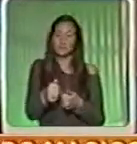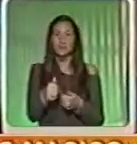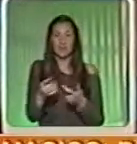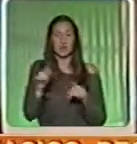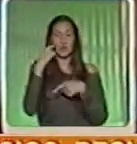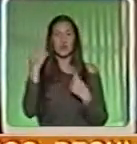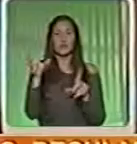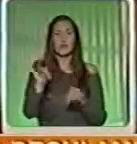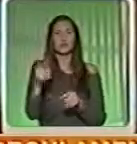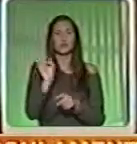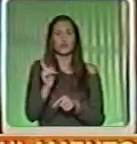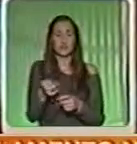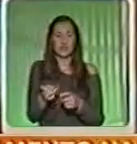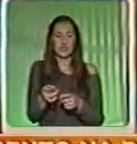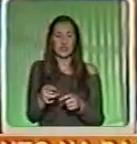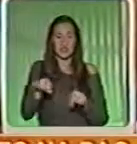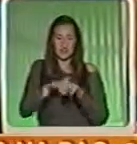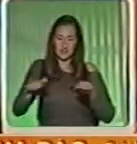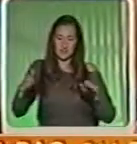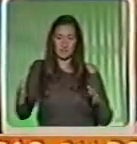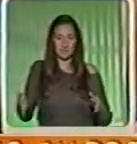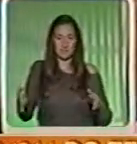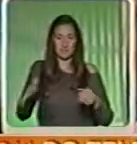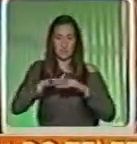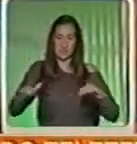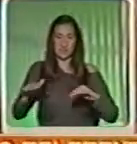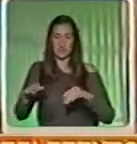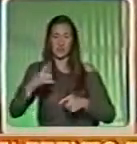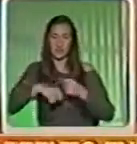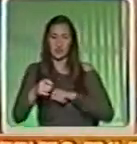na mostra, o que é que nós temos? Temos várias tasquinhas com os... Portanto, não,